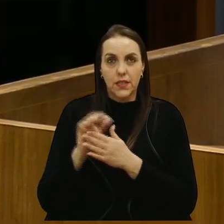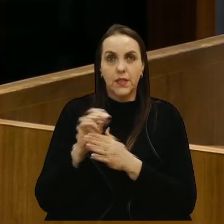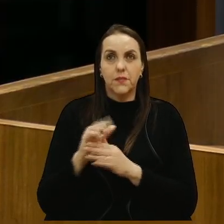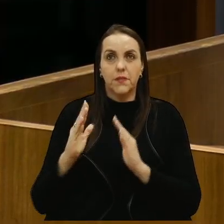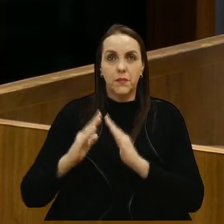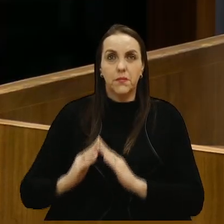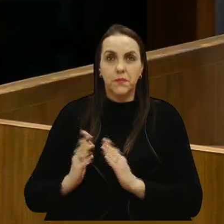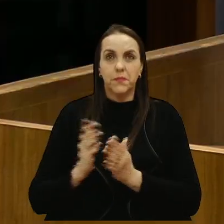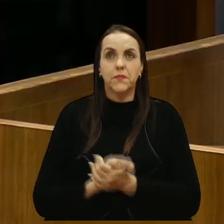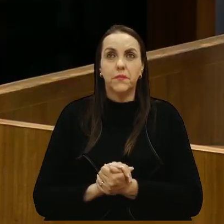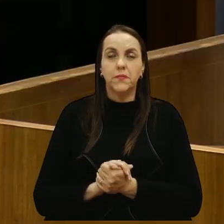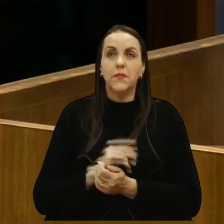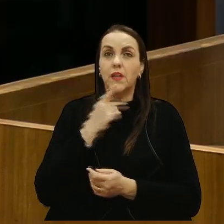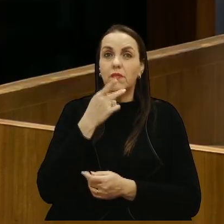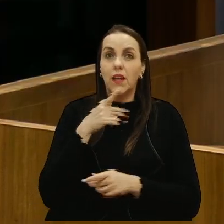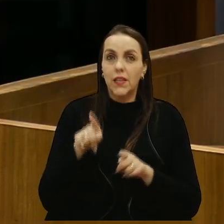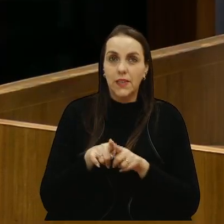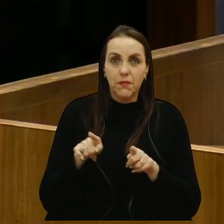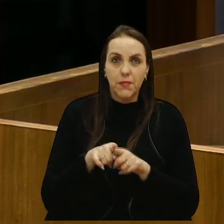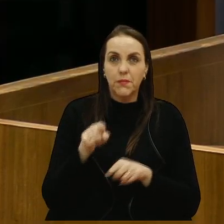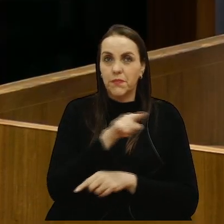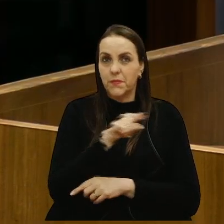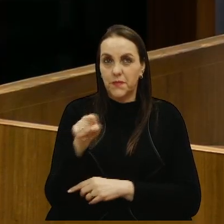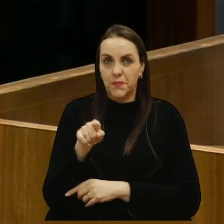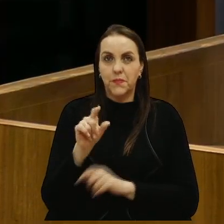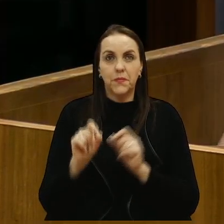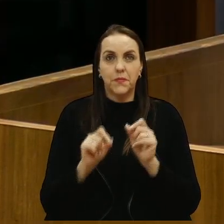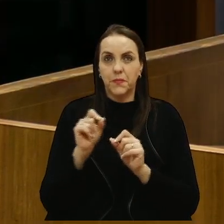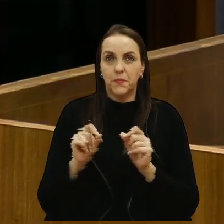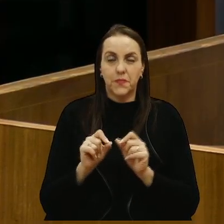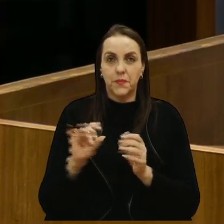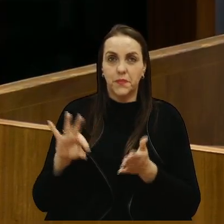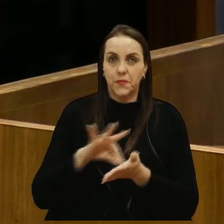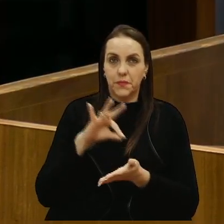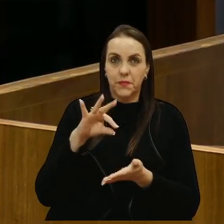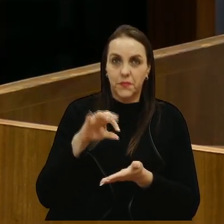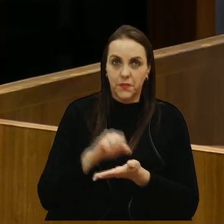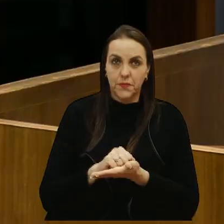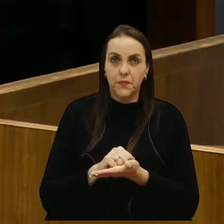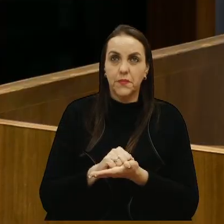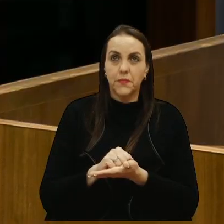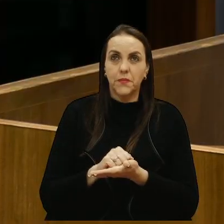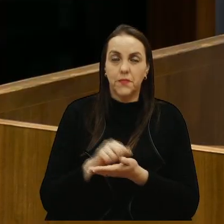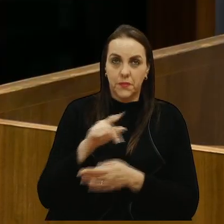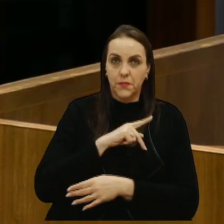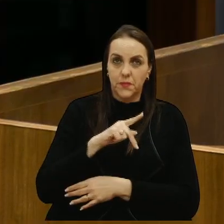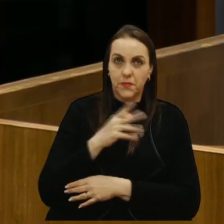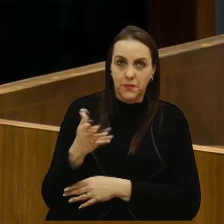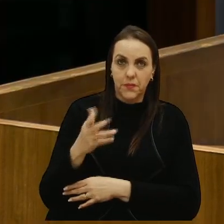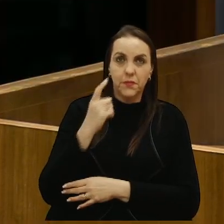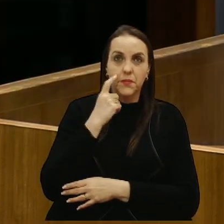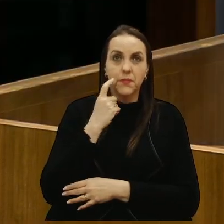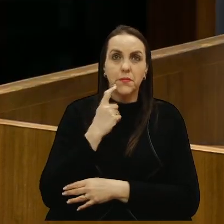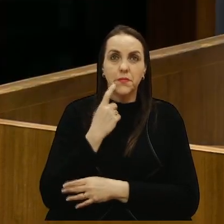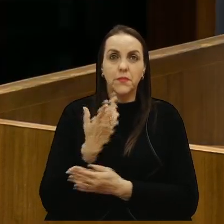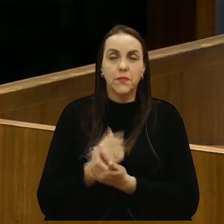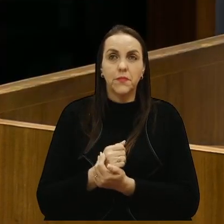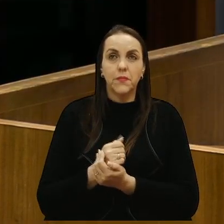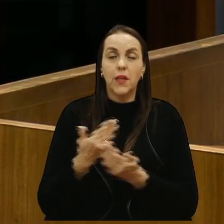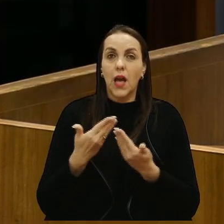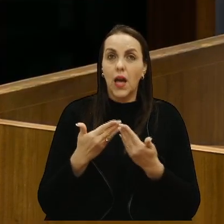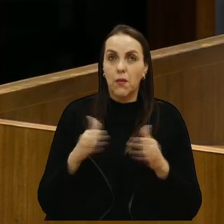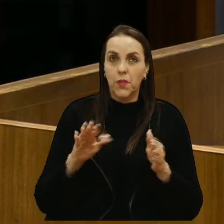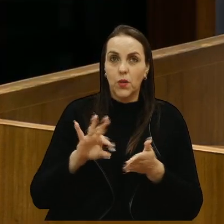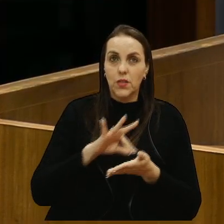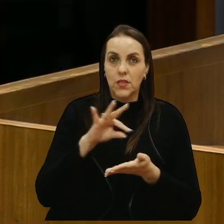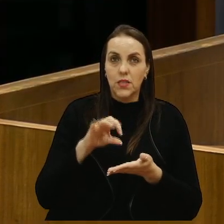Habitação. Falar também para vocês aqui sobre as inscrições, né, presidente Wagner? Abriram as